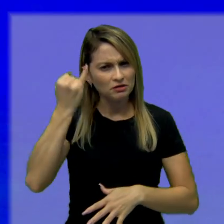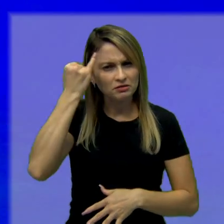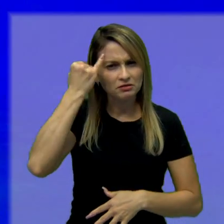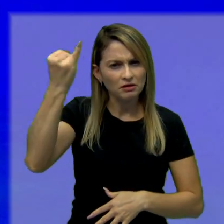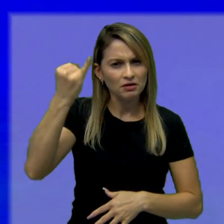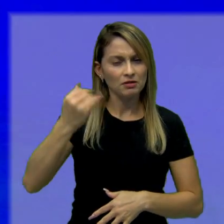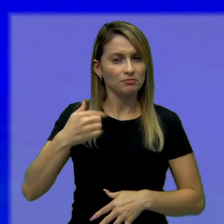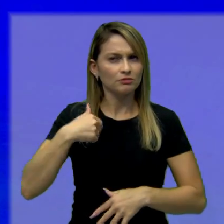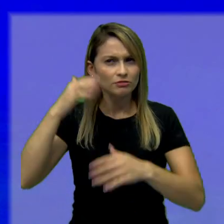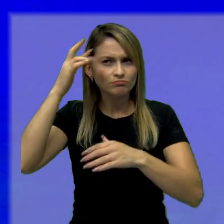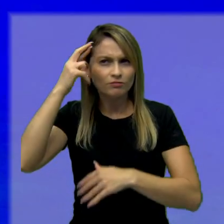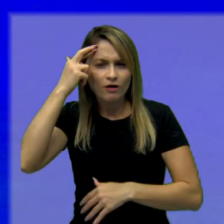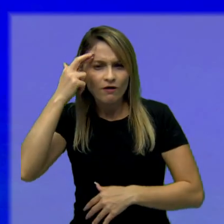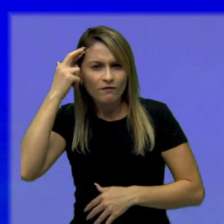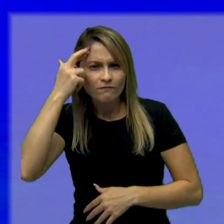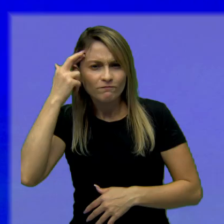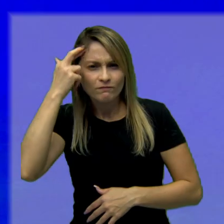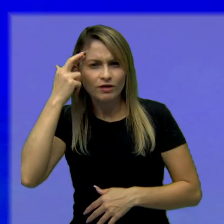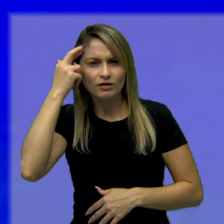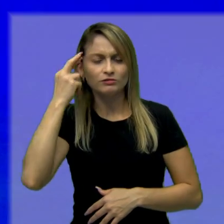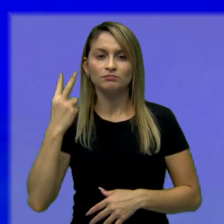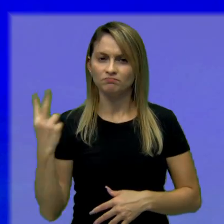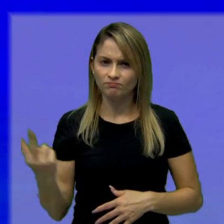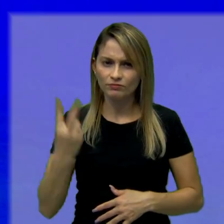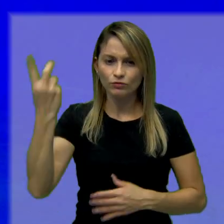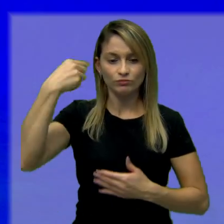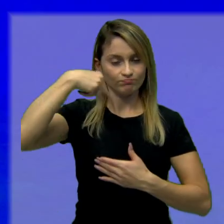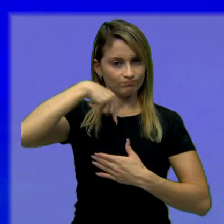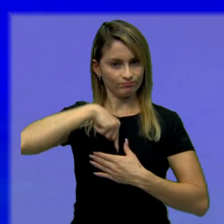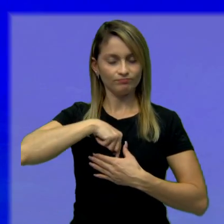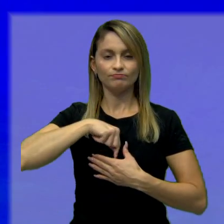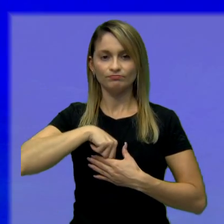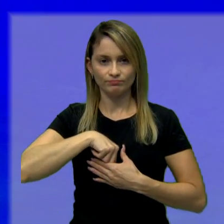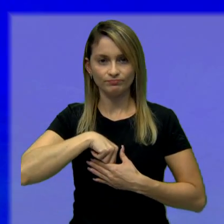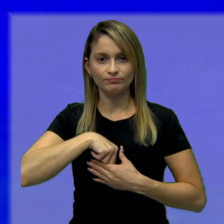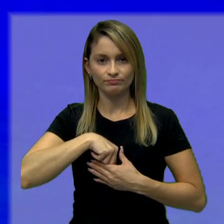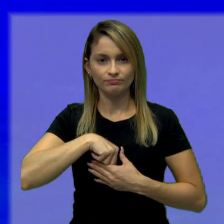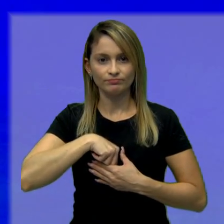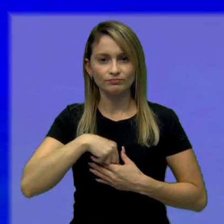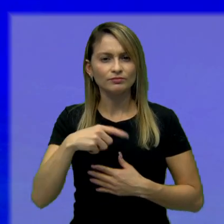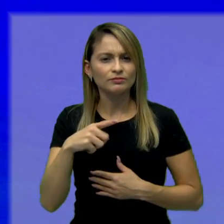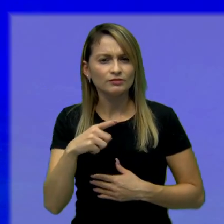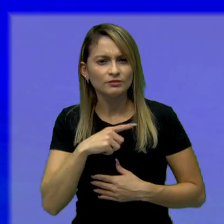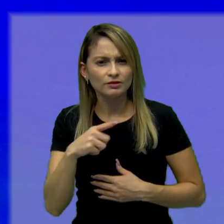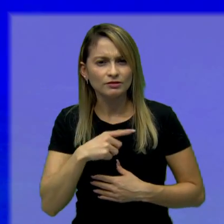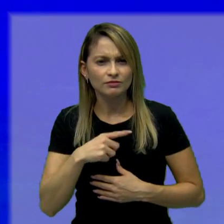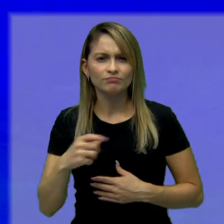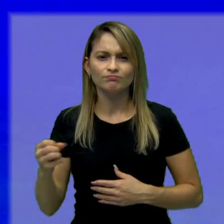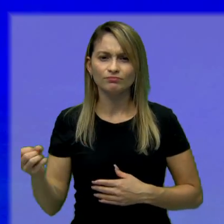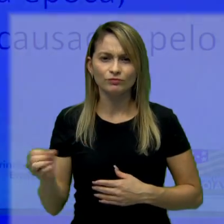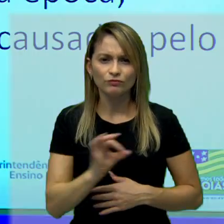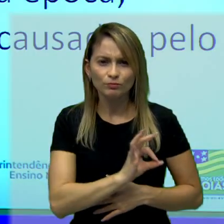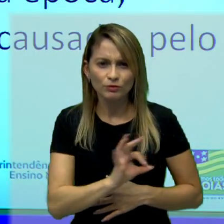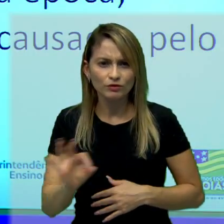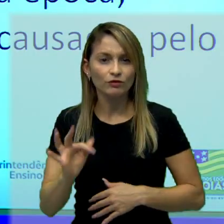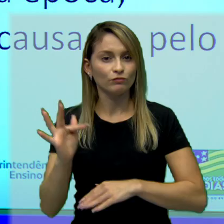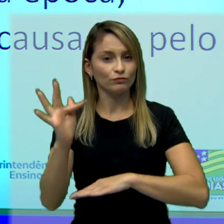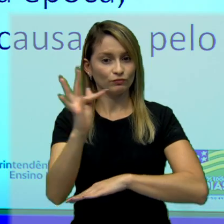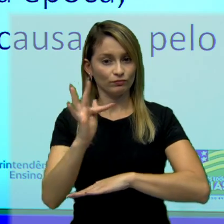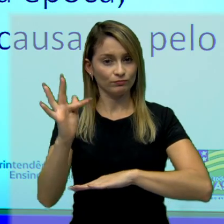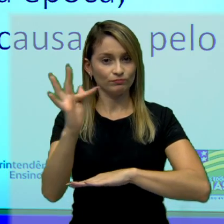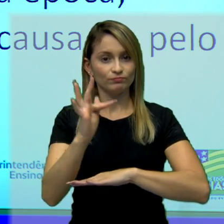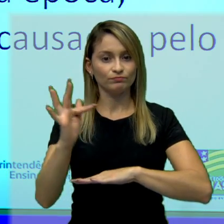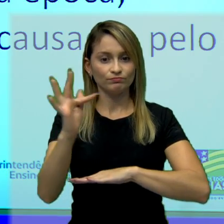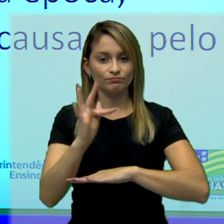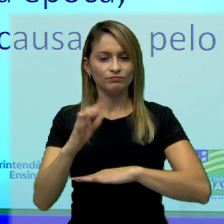a minha ideia, é o meu pensamento, e isso é uma valorização de subjetividade. Vamos ter uma inovação